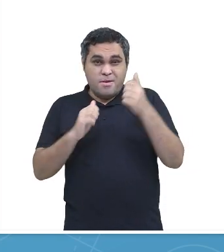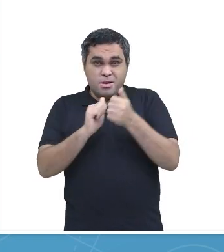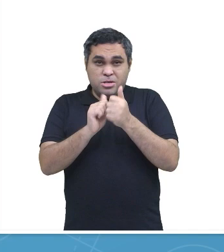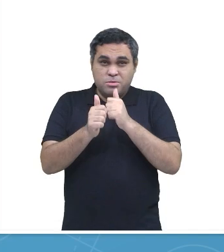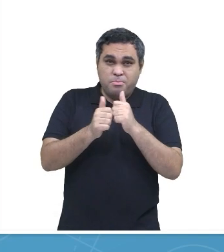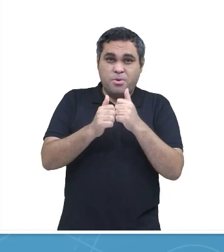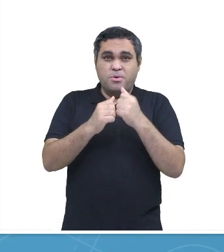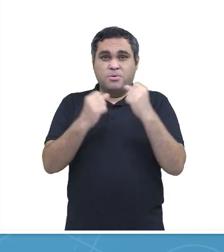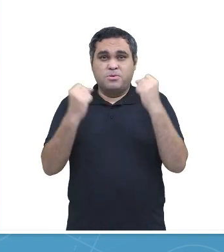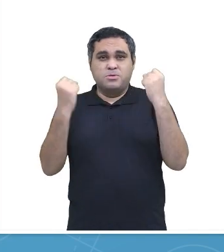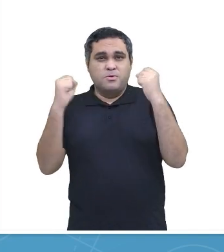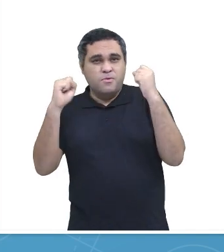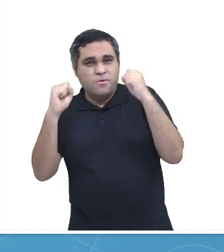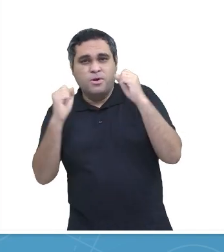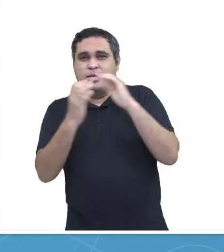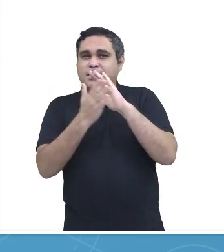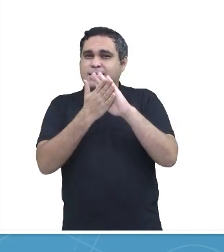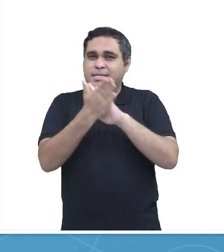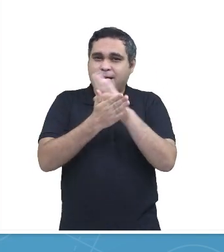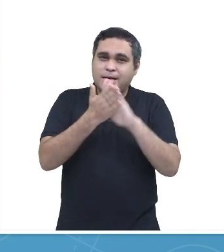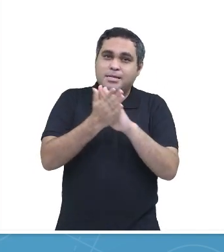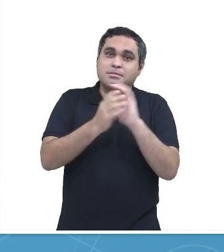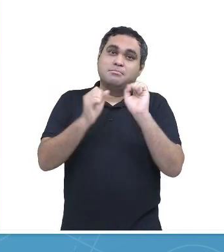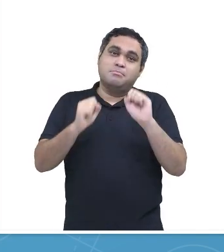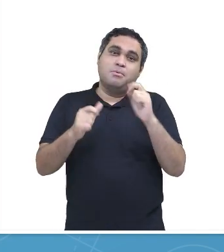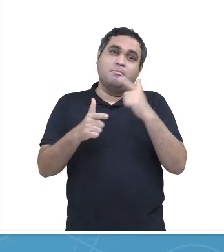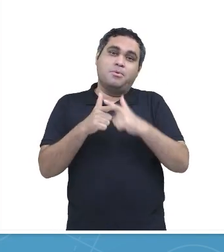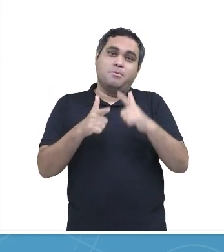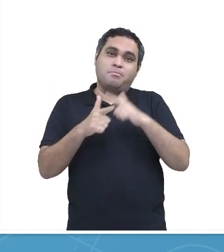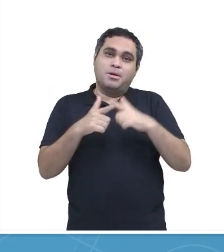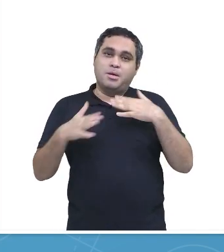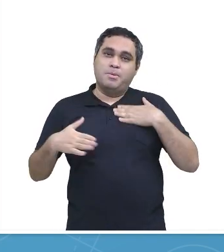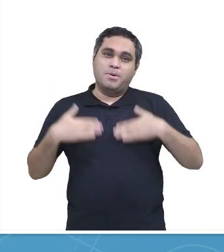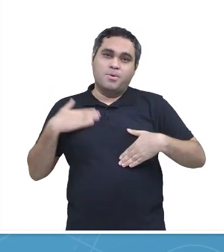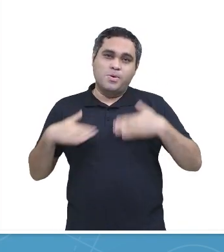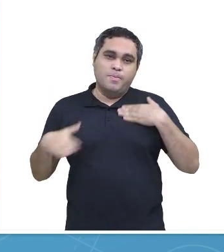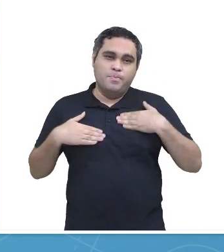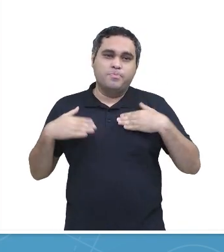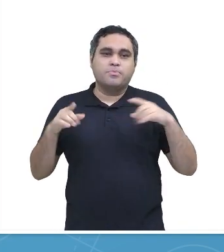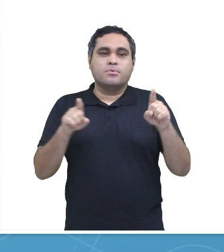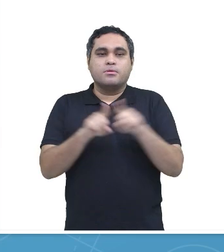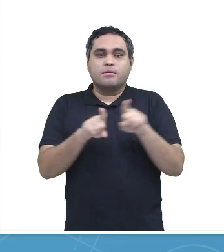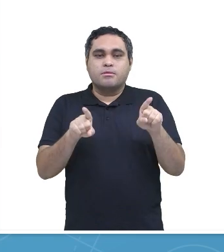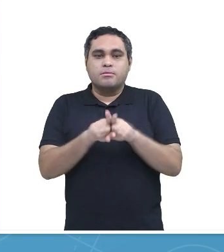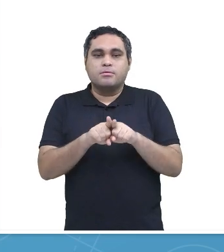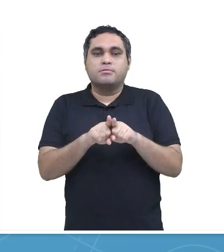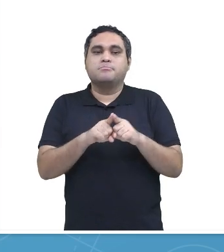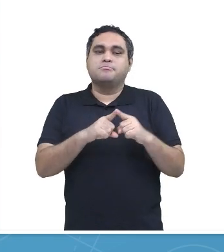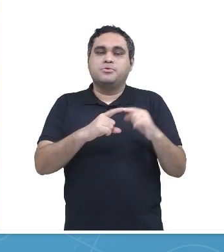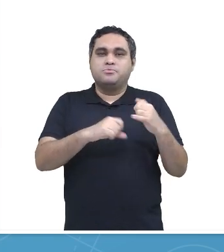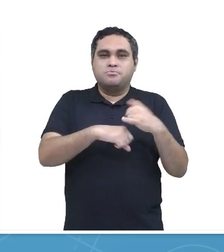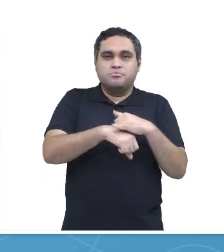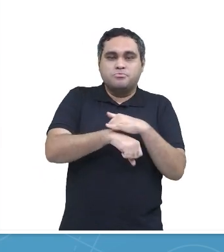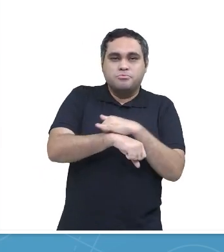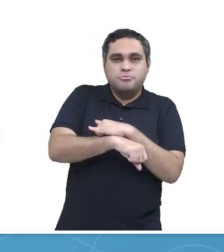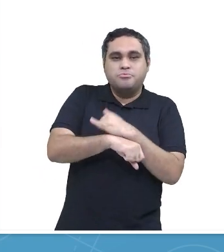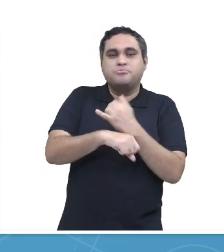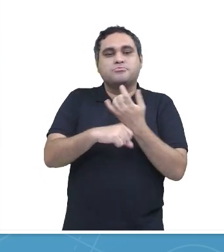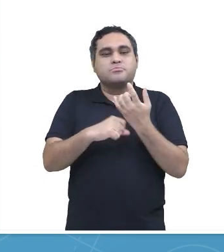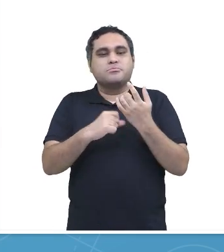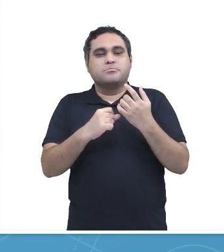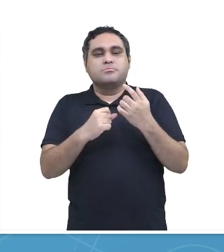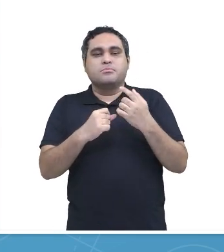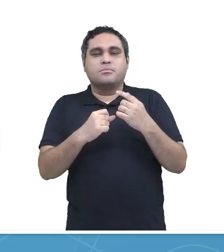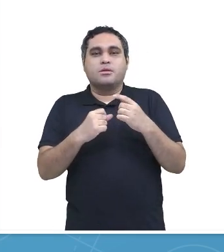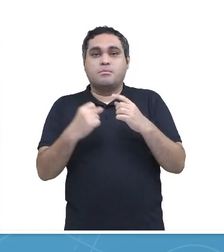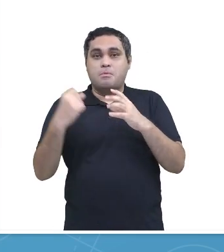uma osteoporose, e aumento da gordura corporal e diminuição da massa corporal. Isso, então, vai